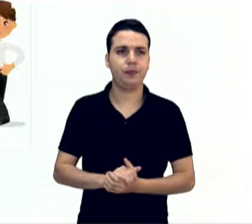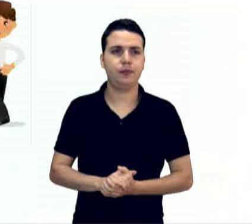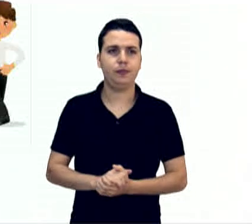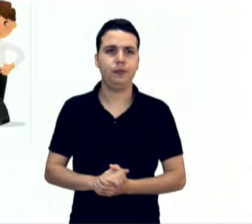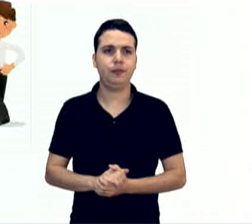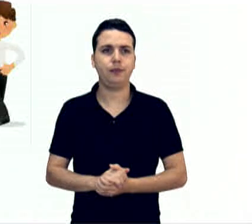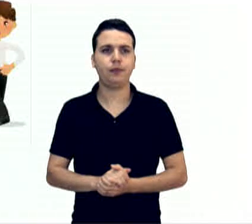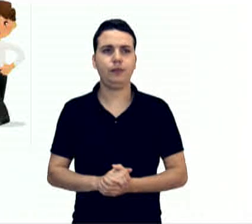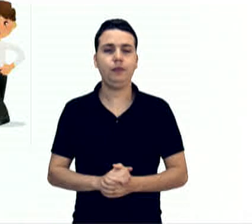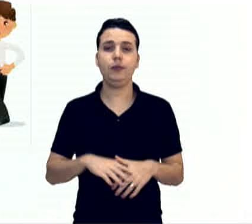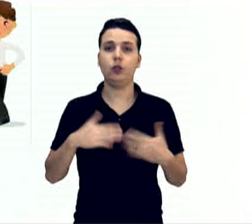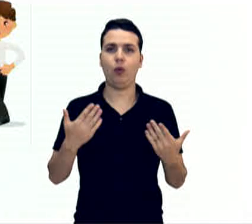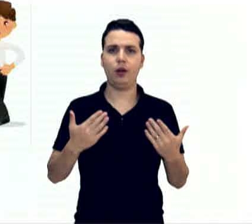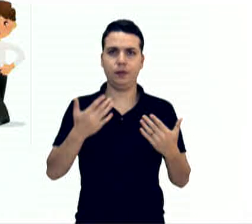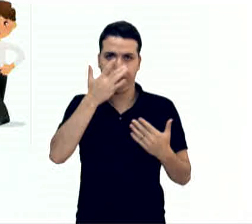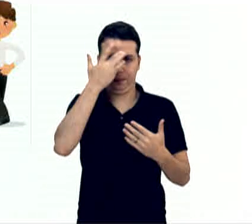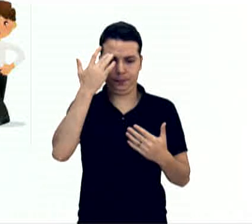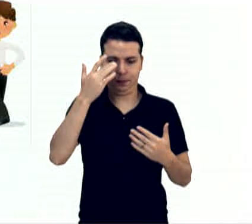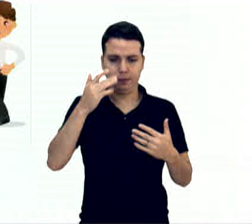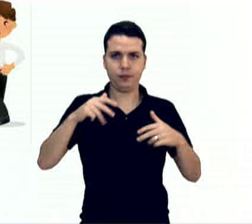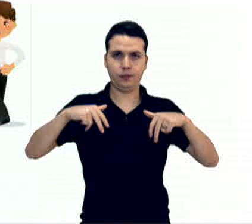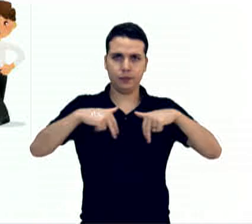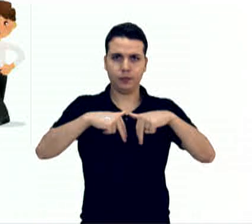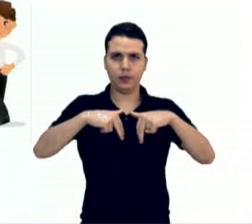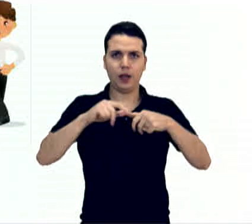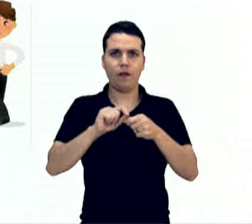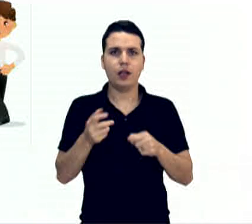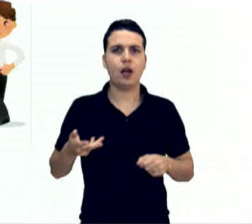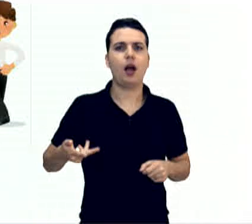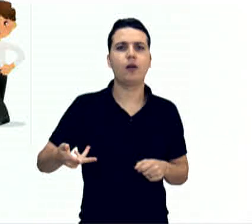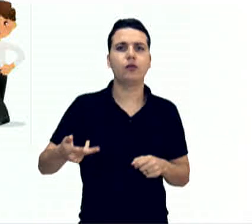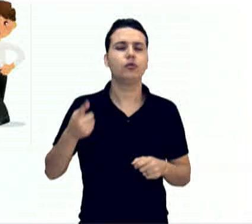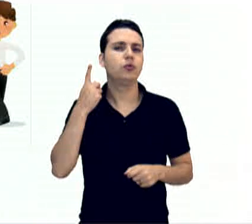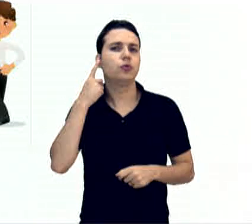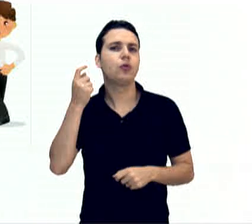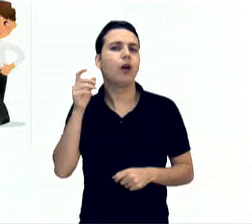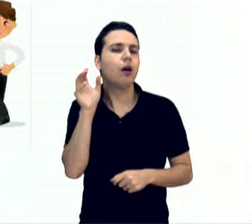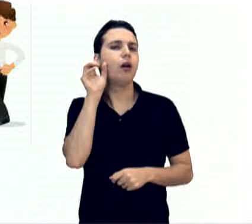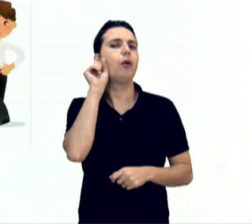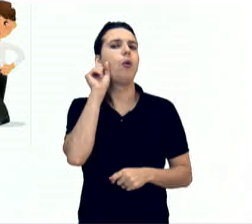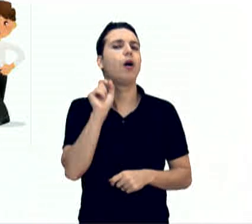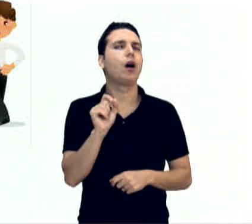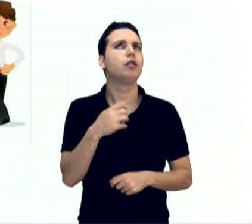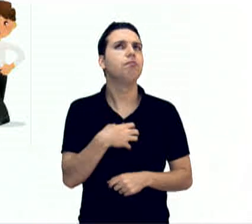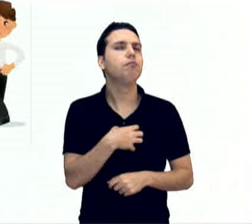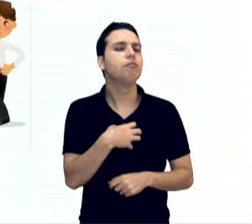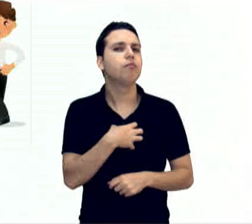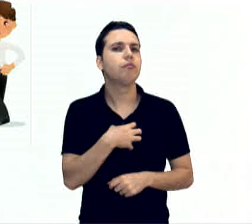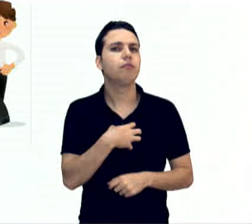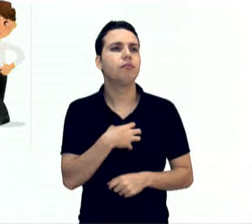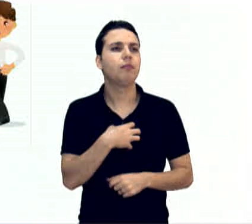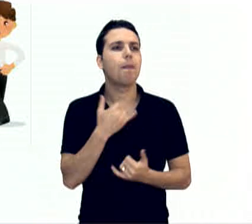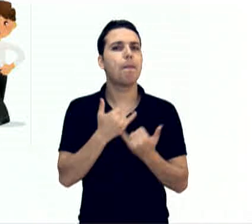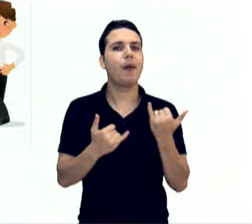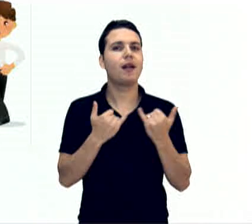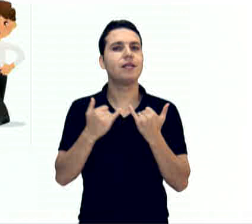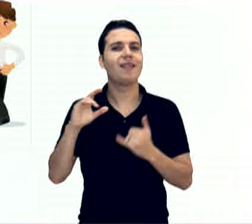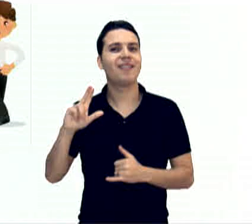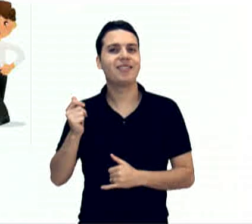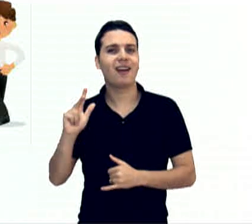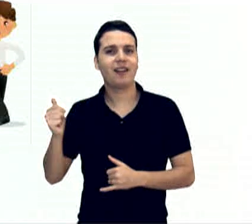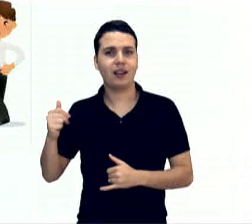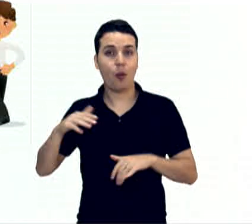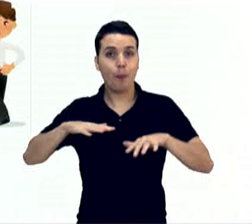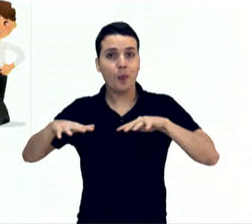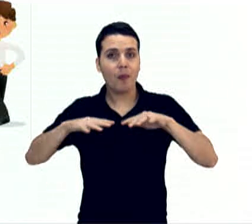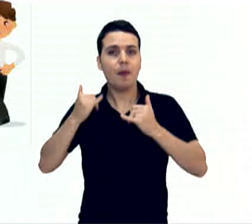os dançarinos executam os passos mais rápidos, o som ouvido era parecido com tchá, tchá, tchá, tchá,